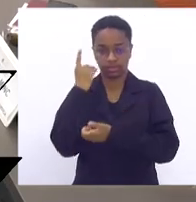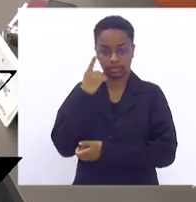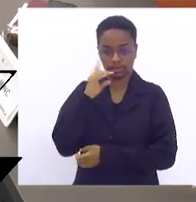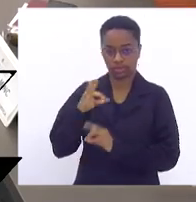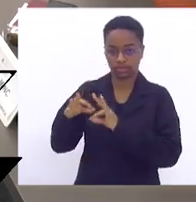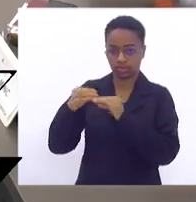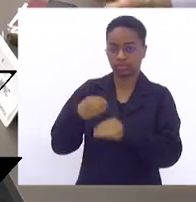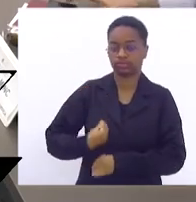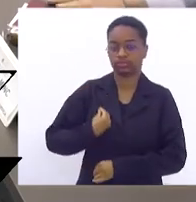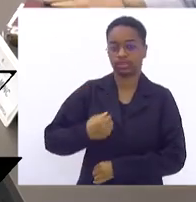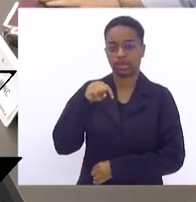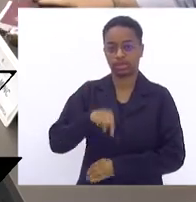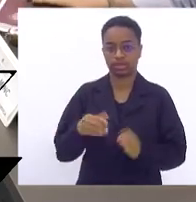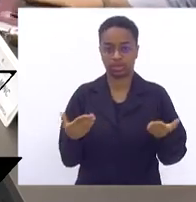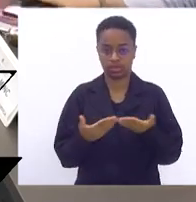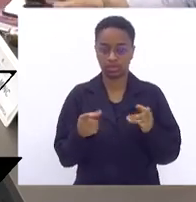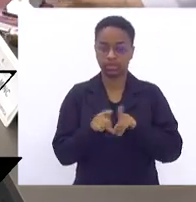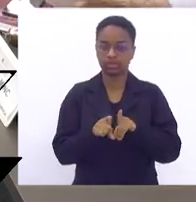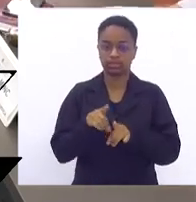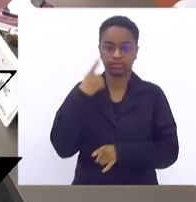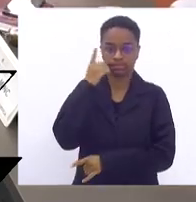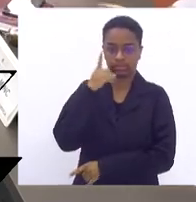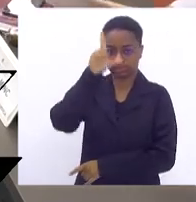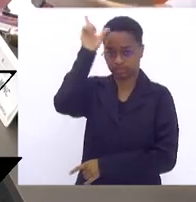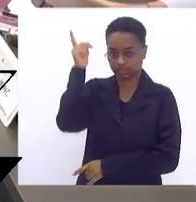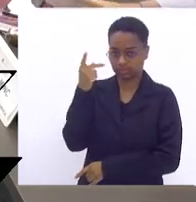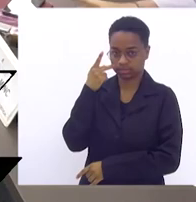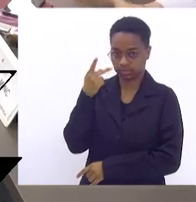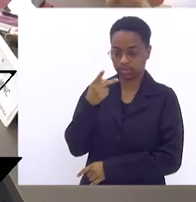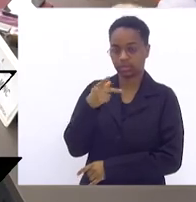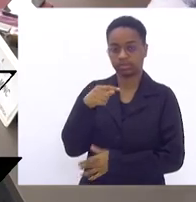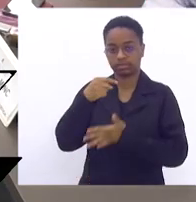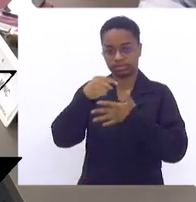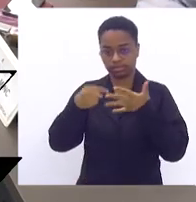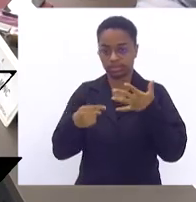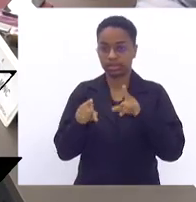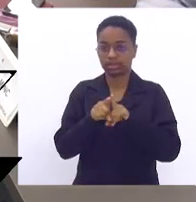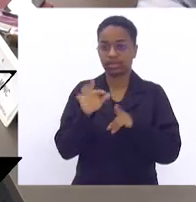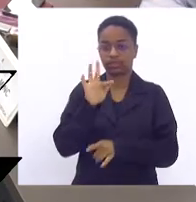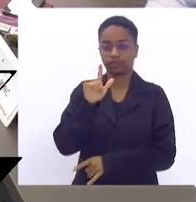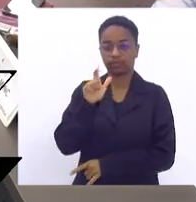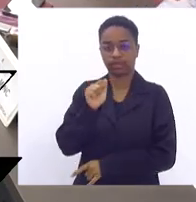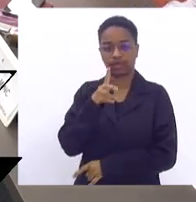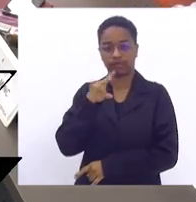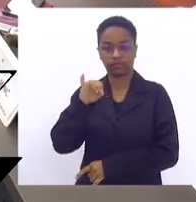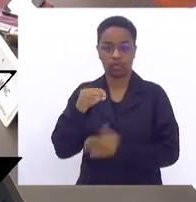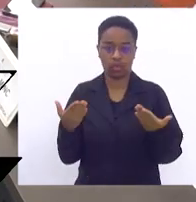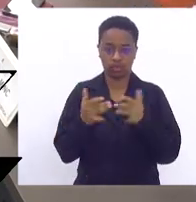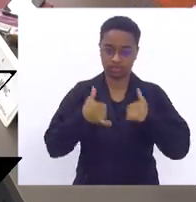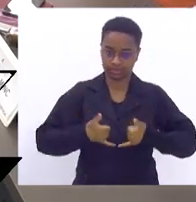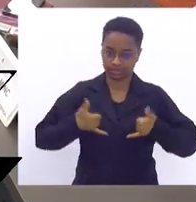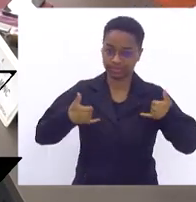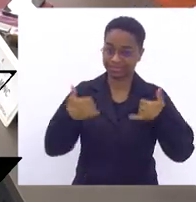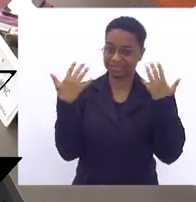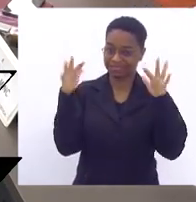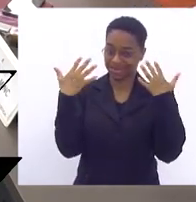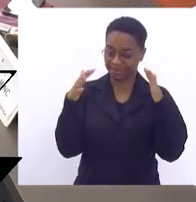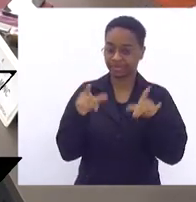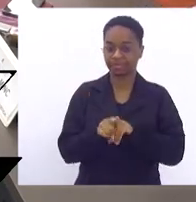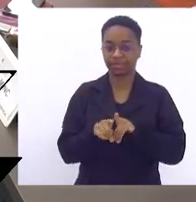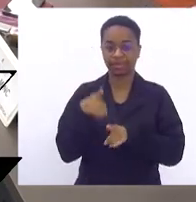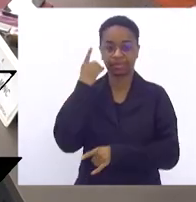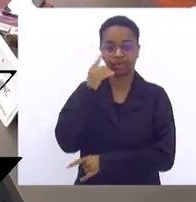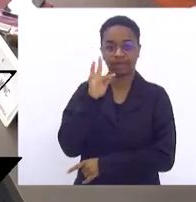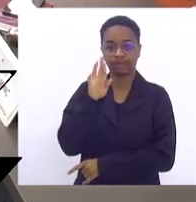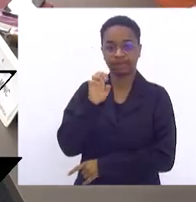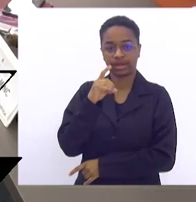BNH, deputado Luiz Paulo, deputado Flávio Serafini, aniversariante aí que a gente cumprimenta. Feliz aniversário. Parabéns, Flávio. Deputado Fred